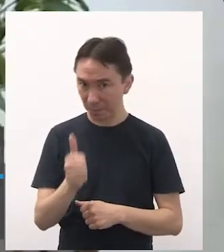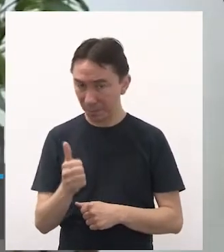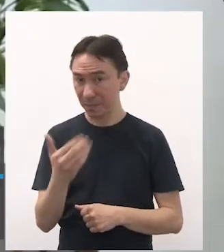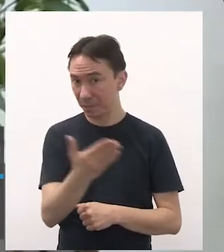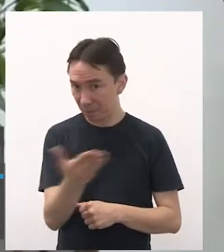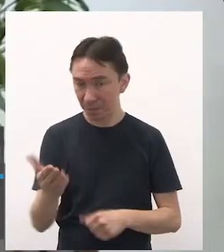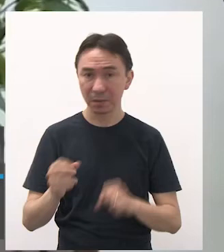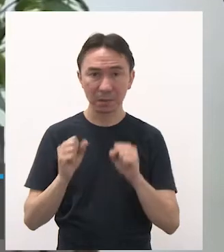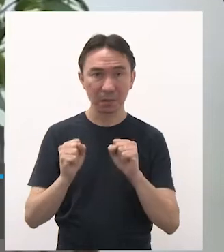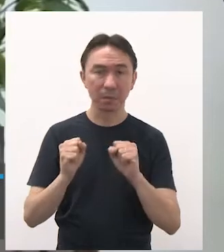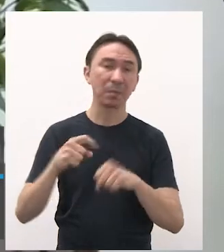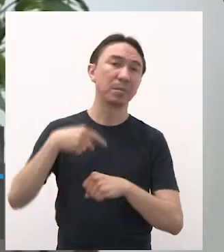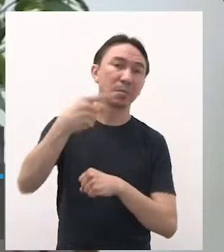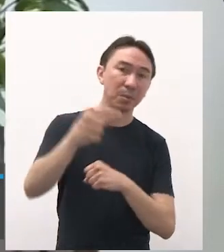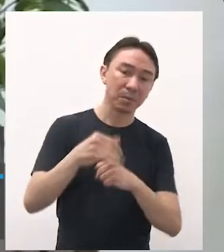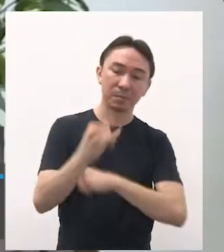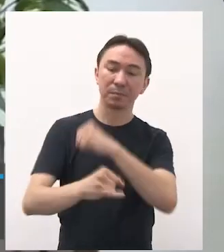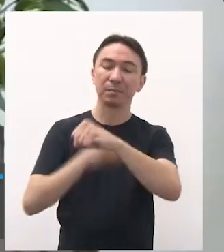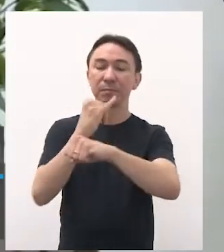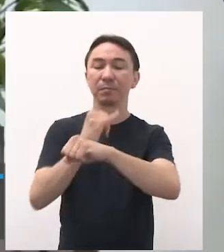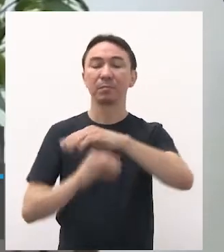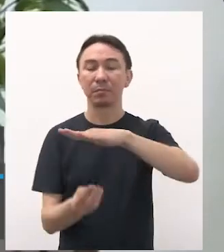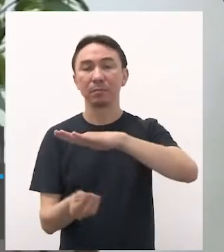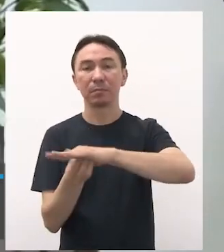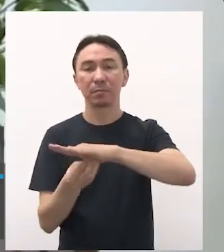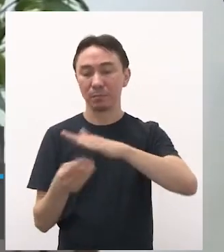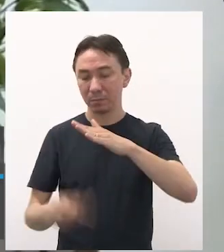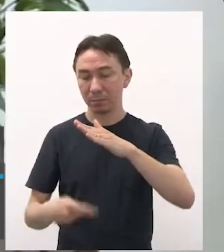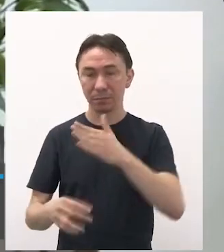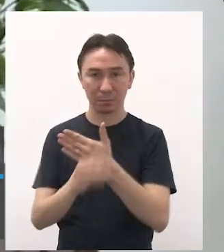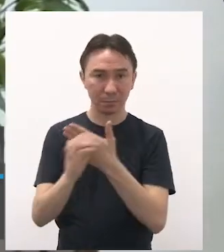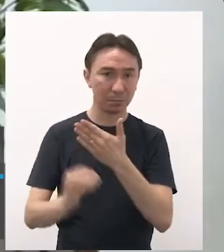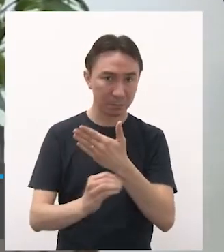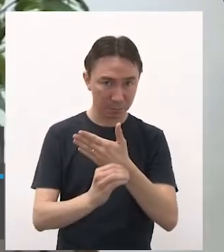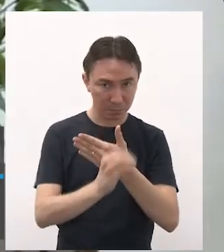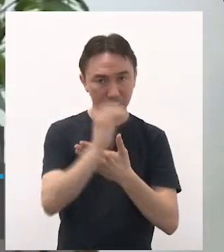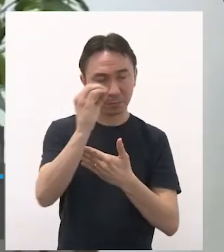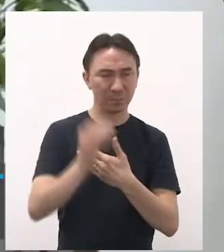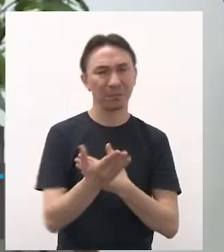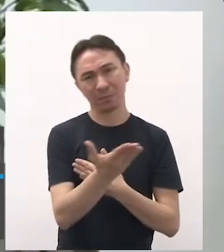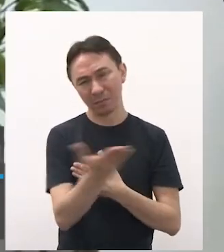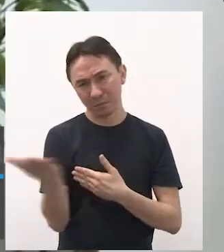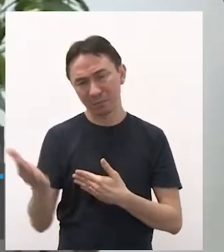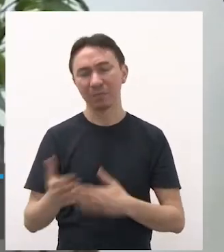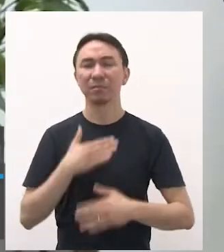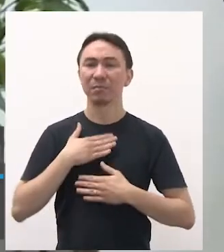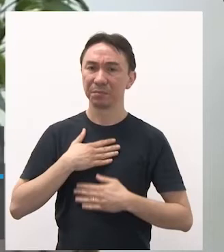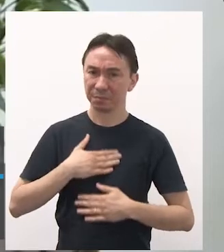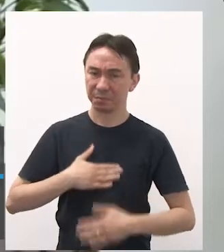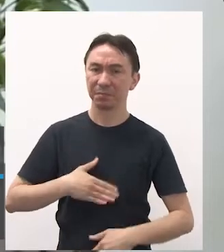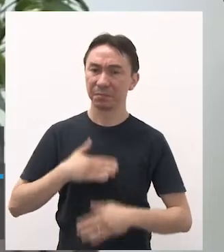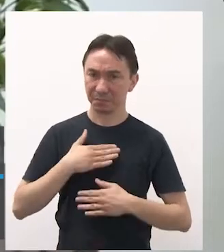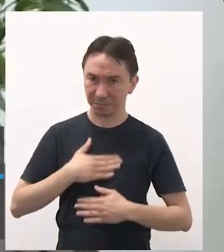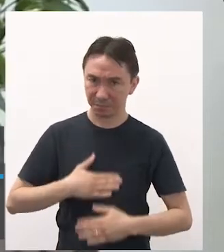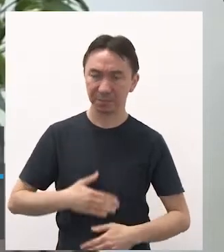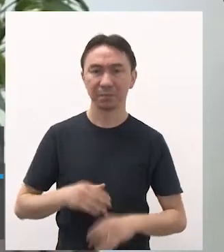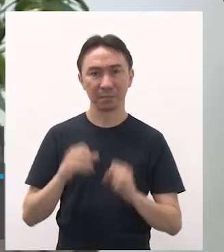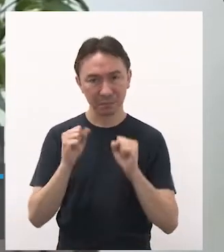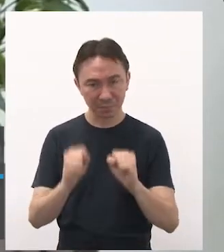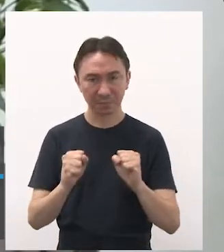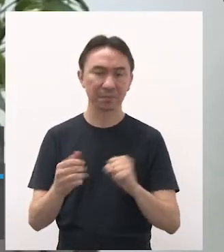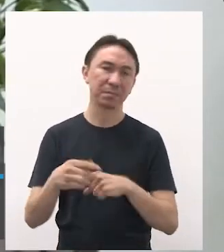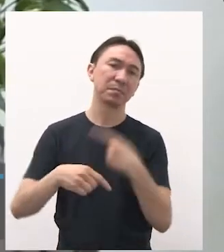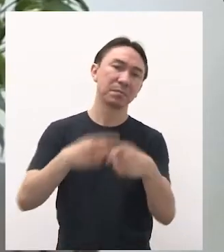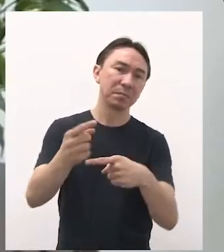no repositório do Centro de Mídias. Vocês fiquem sossegados, vai estar sempre toda à disposição para que vocês possam